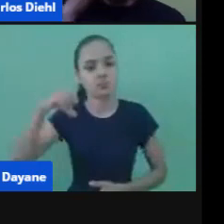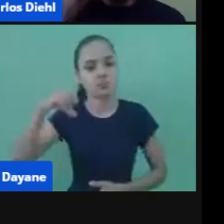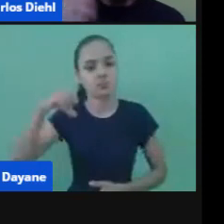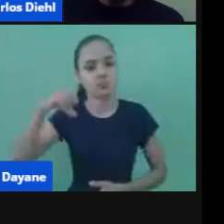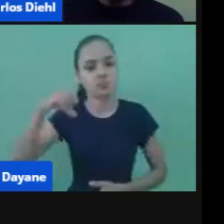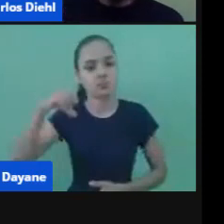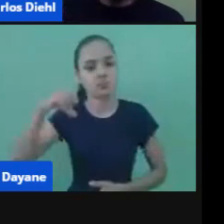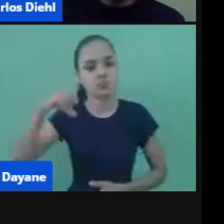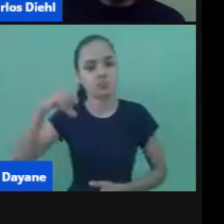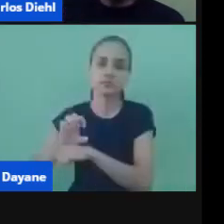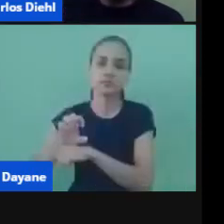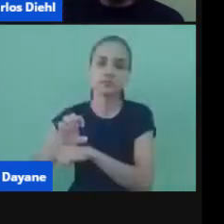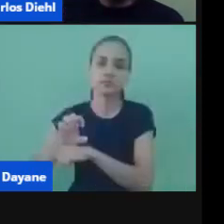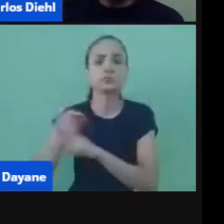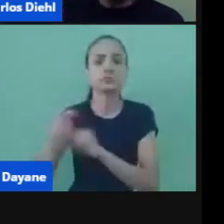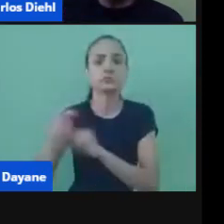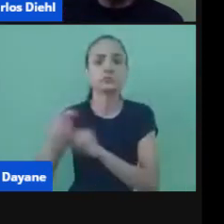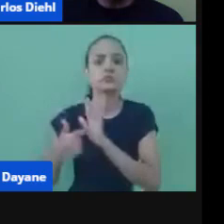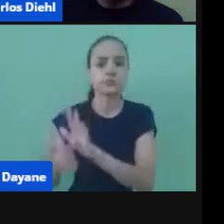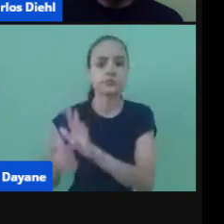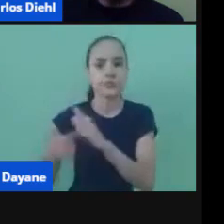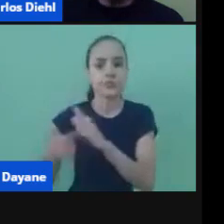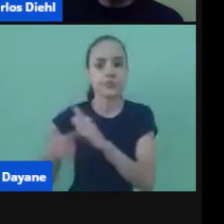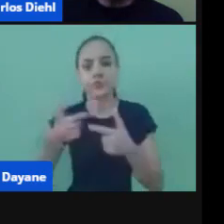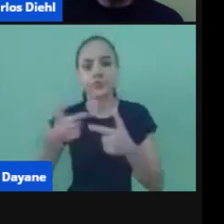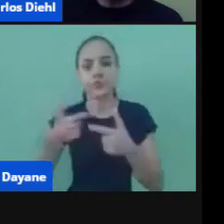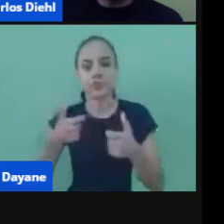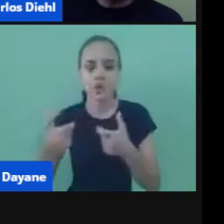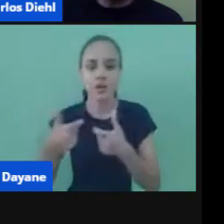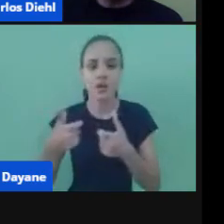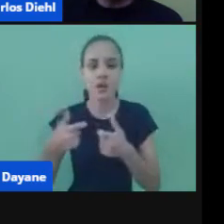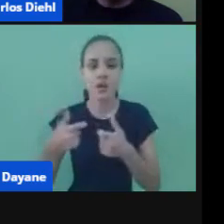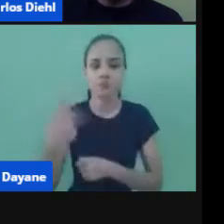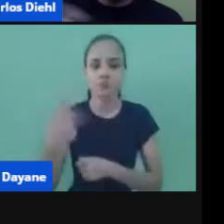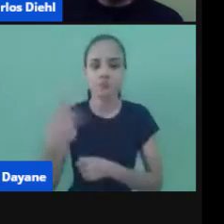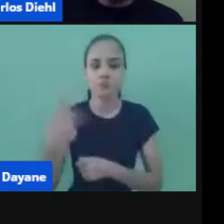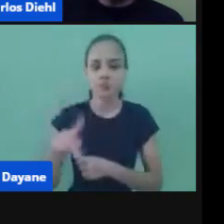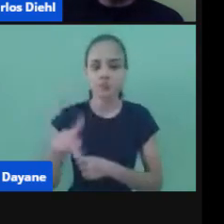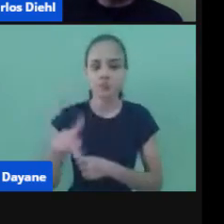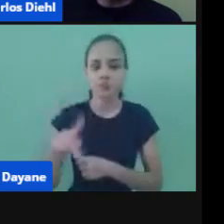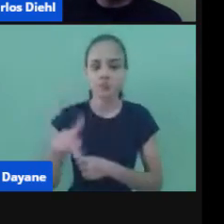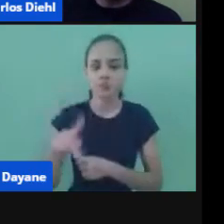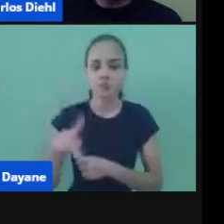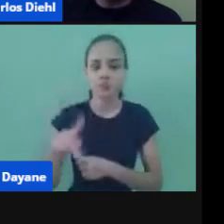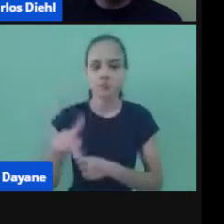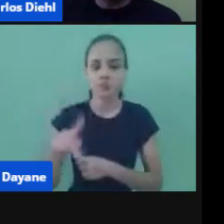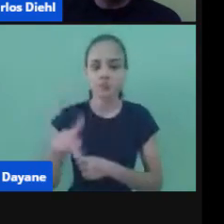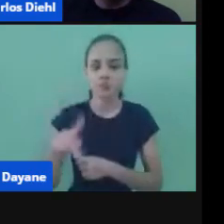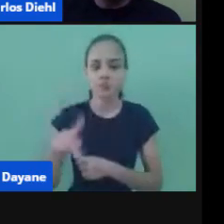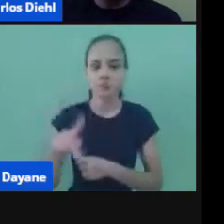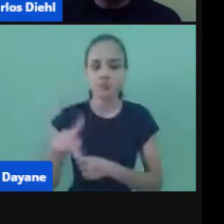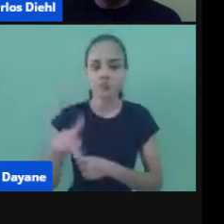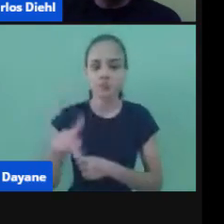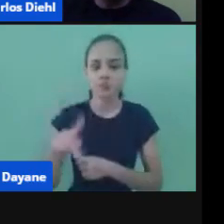tem imagens raríssimas aqui do início do século passado.